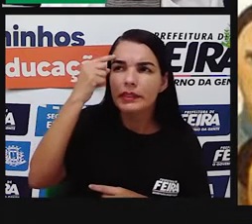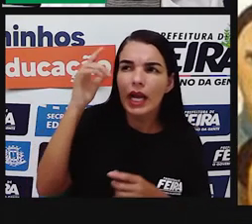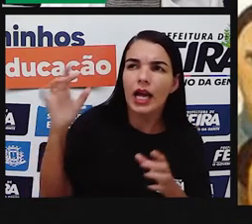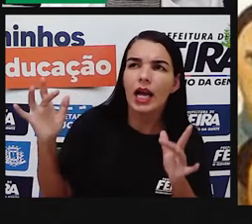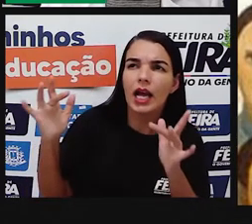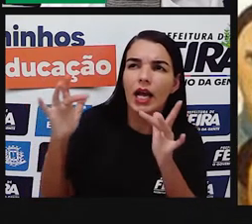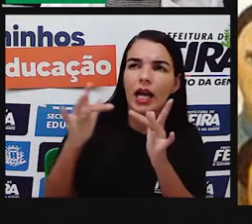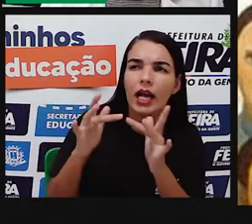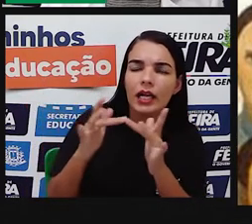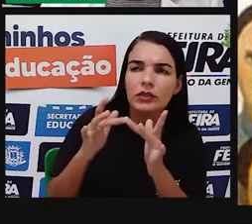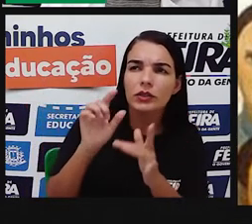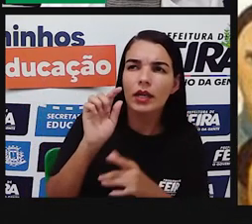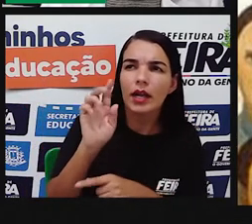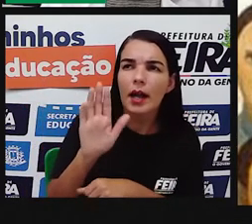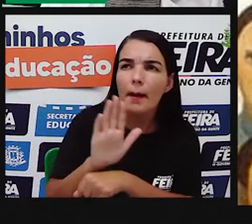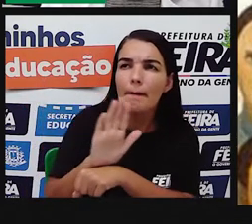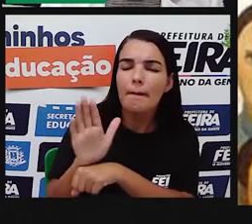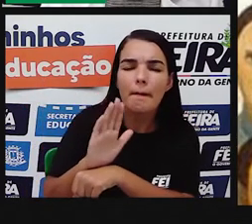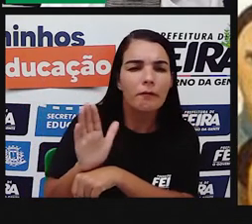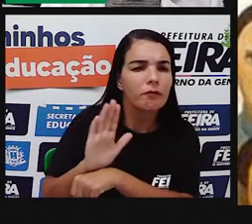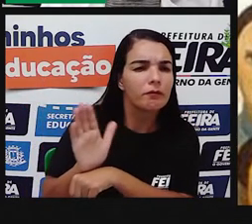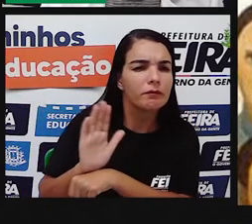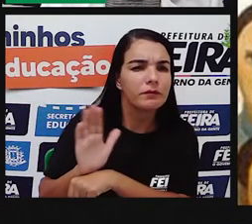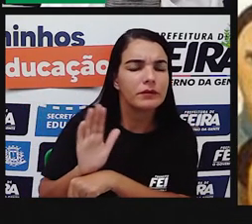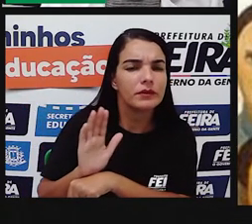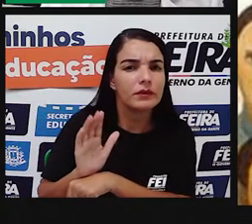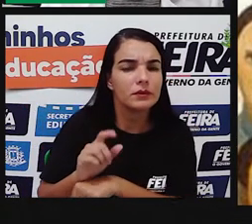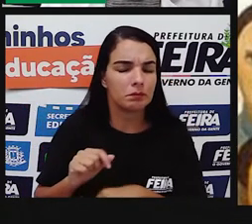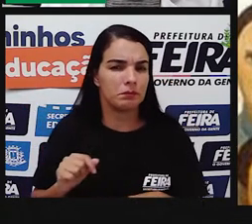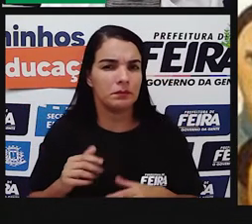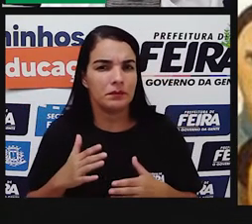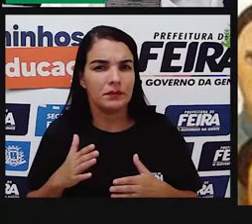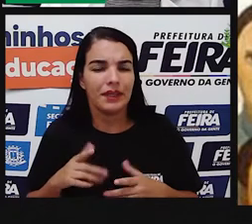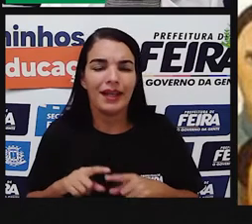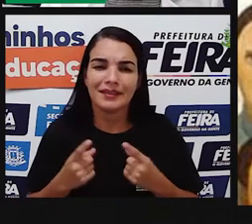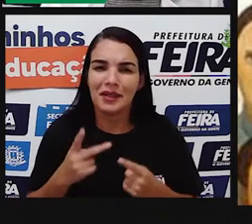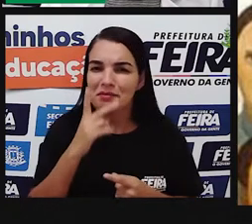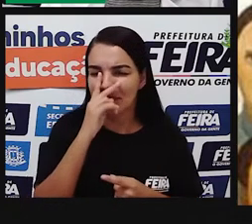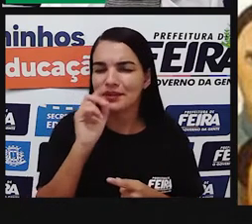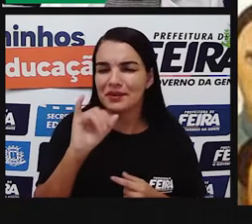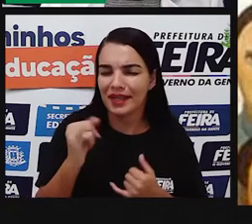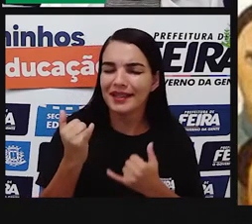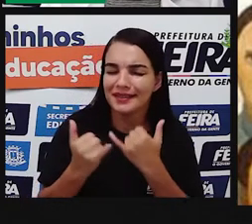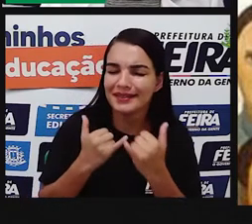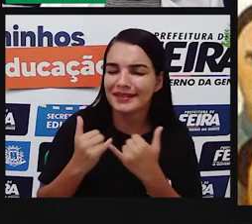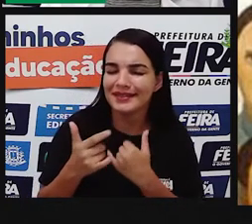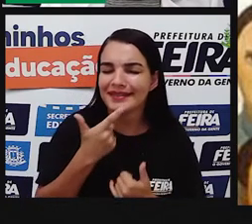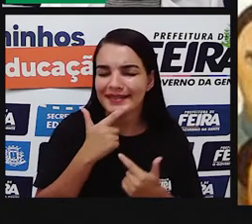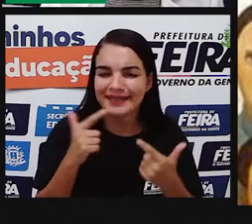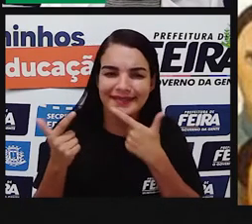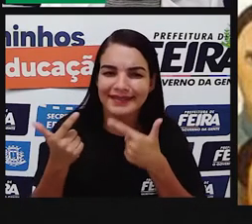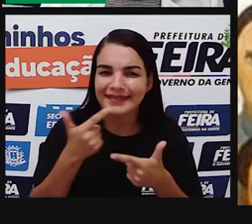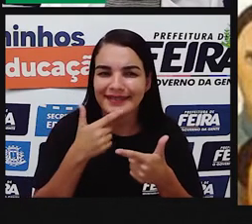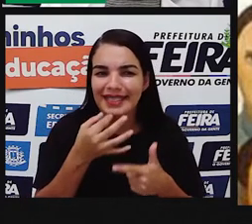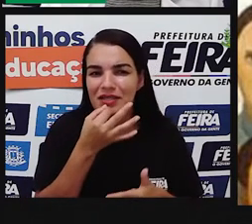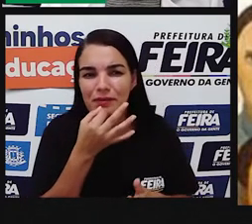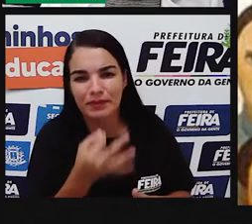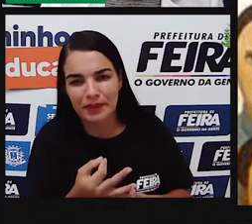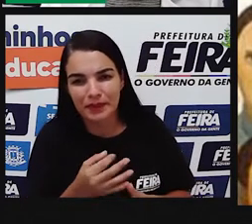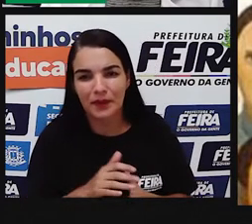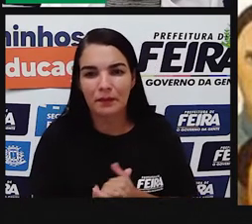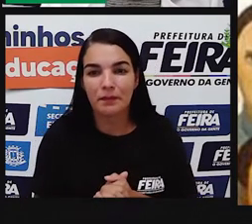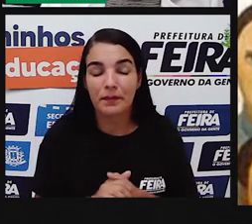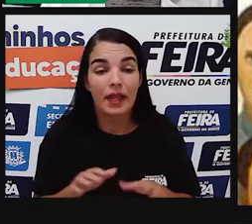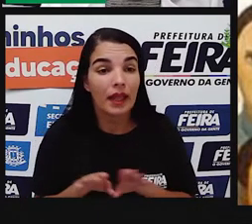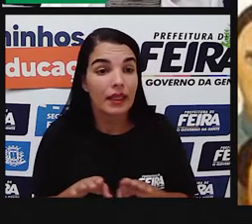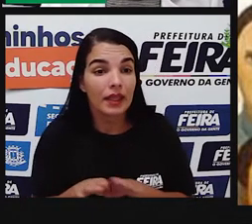palavra filme. E é isso que dá, de certa forma, uma graça à piada. Além do mais, o avô utiliza outras